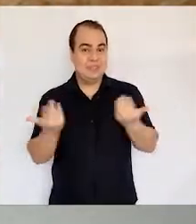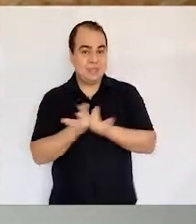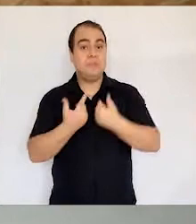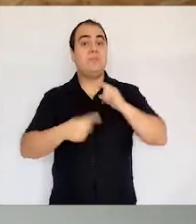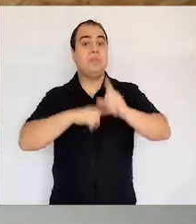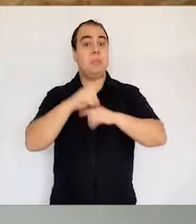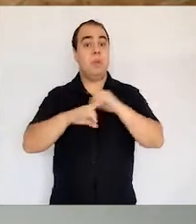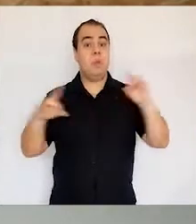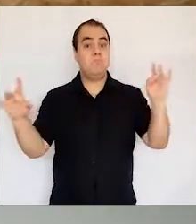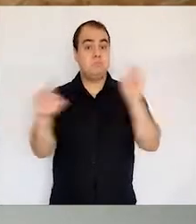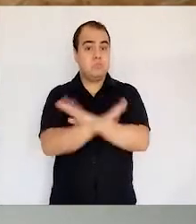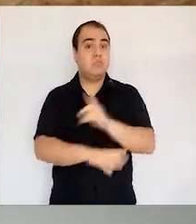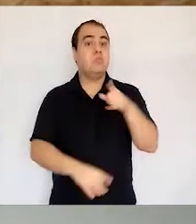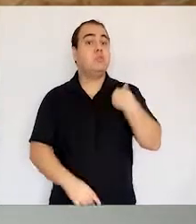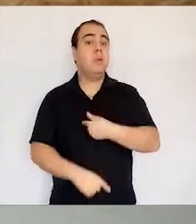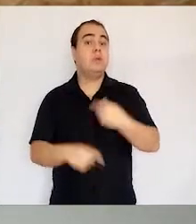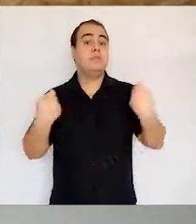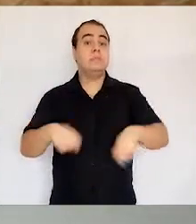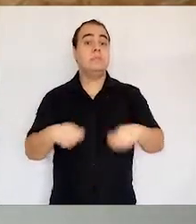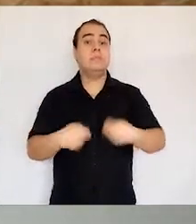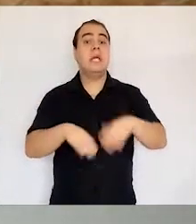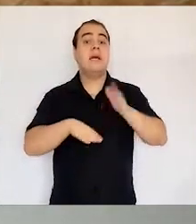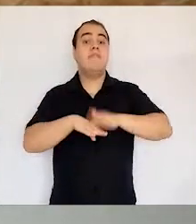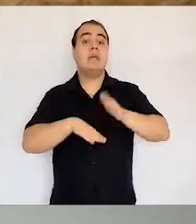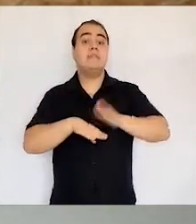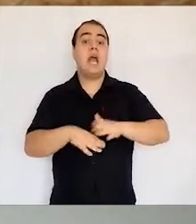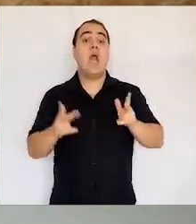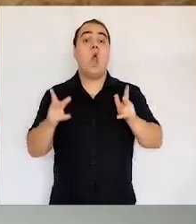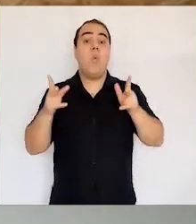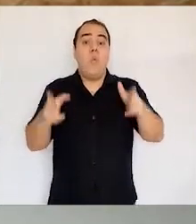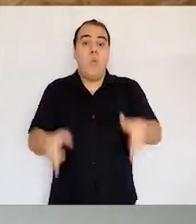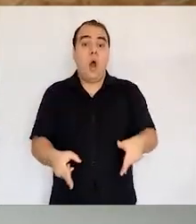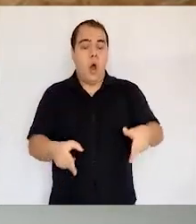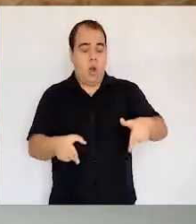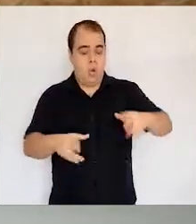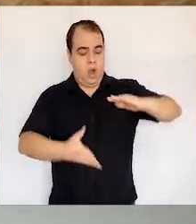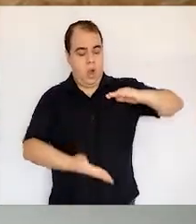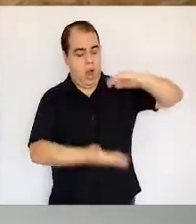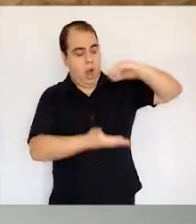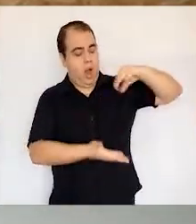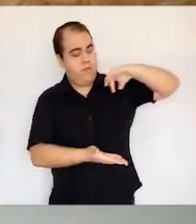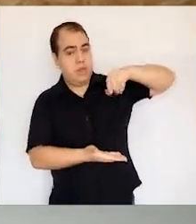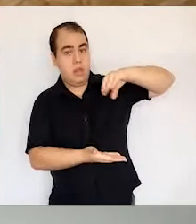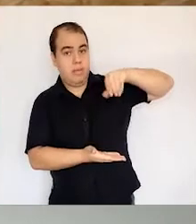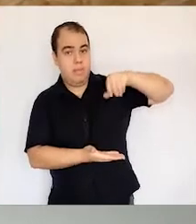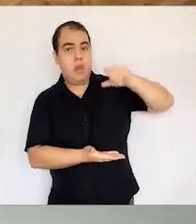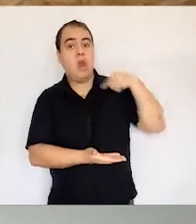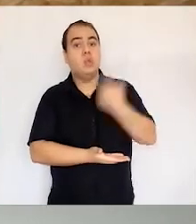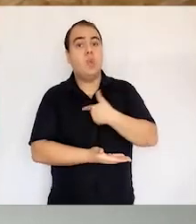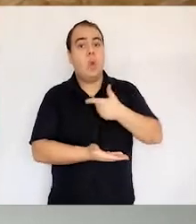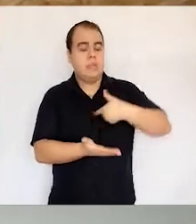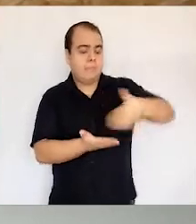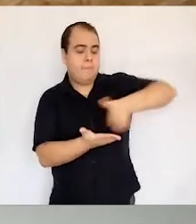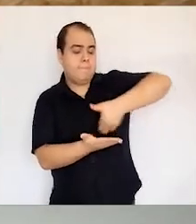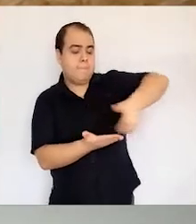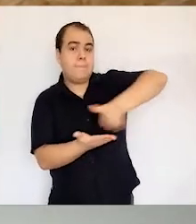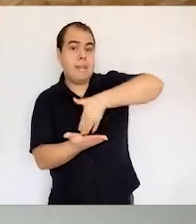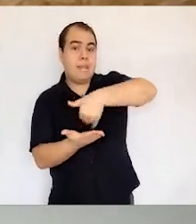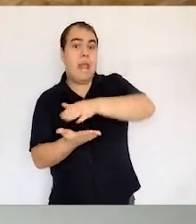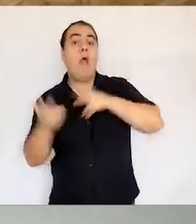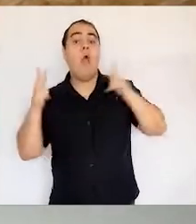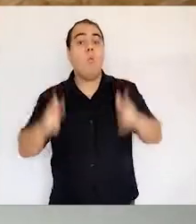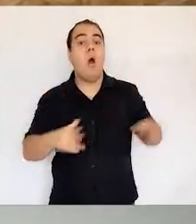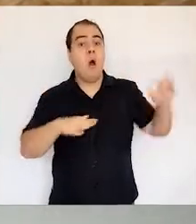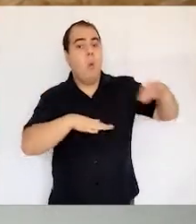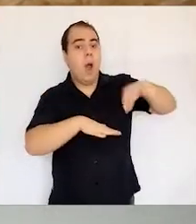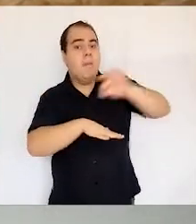o próximo passo, a gente precisa de tampinha de garrafinha. Como vai ser? A gente vai pintar essas tampinhas como se fossem